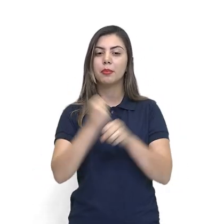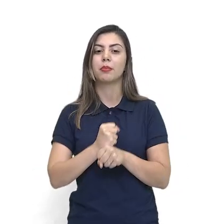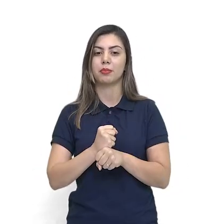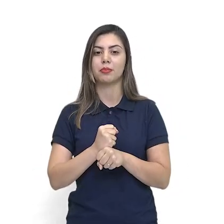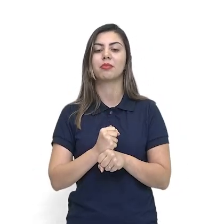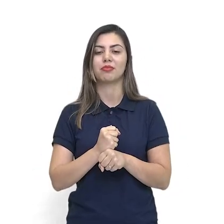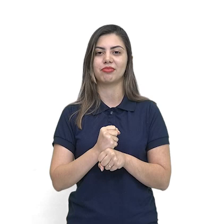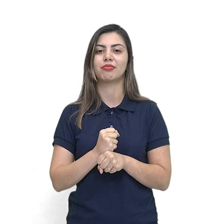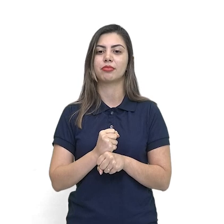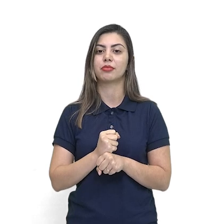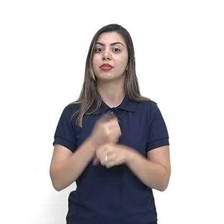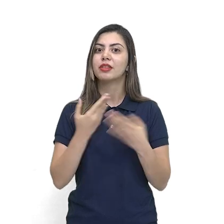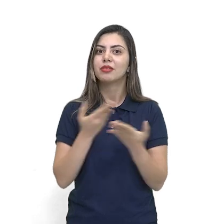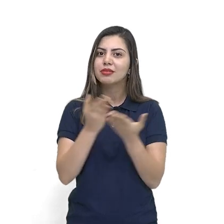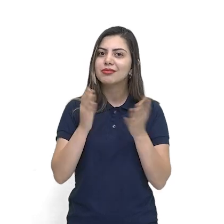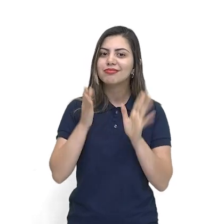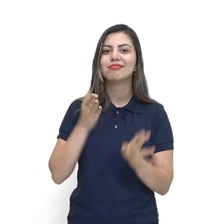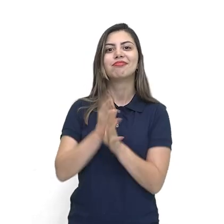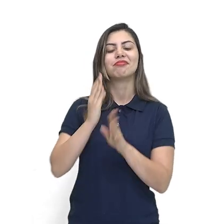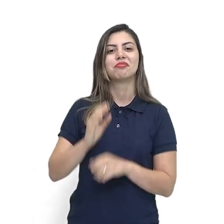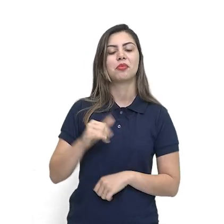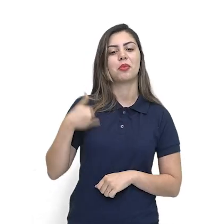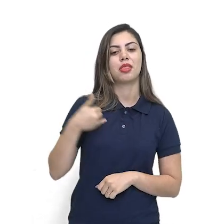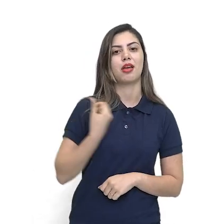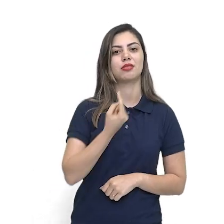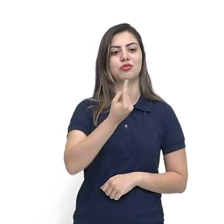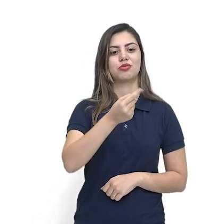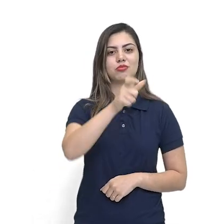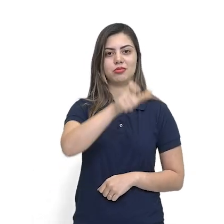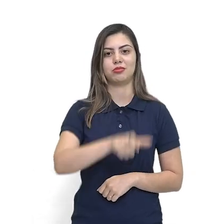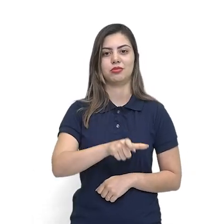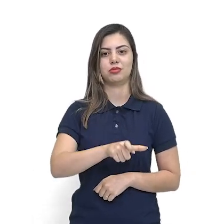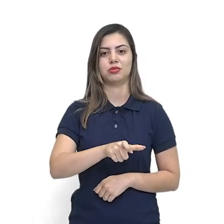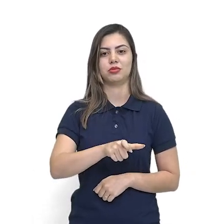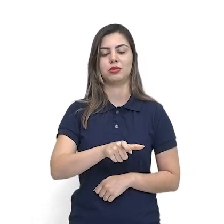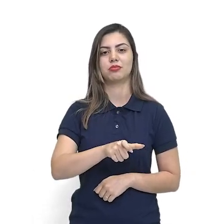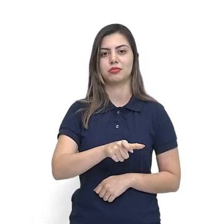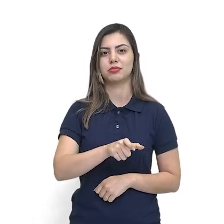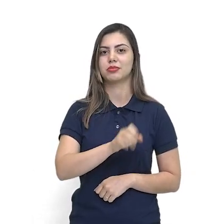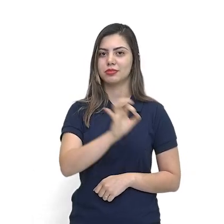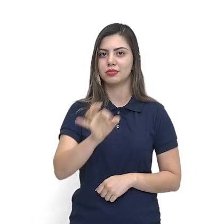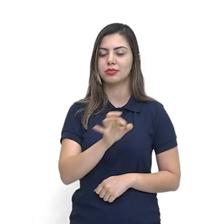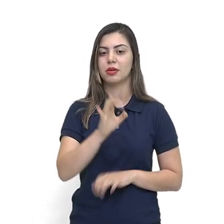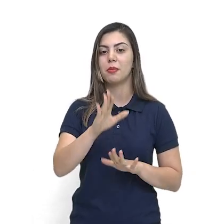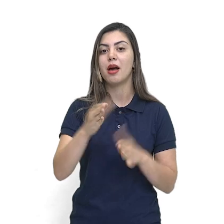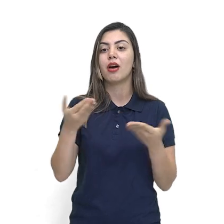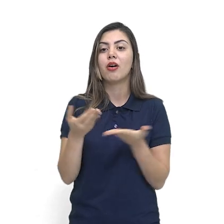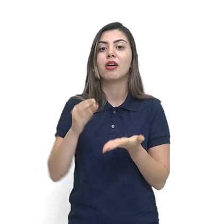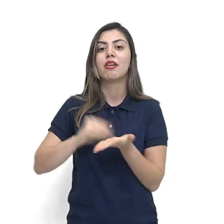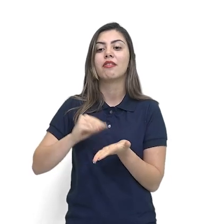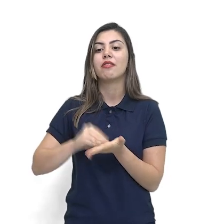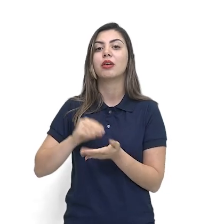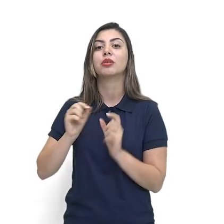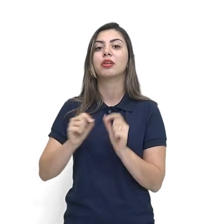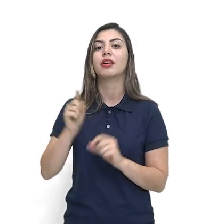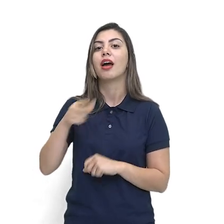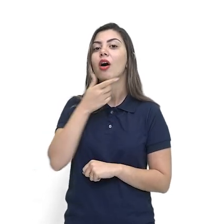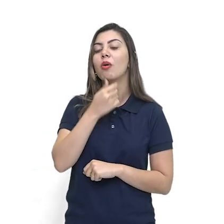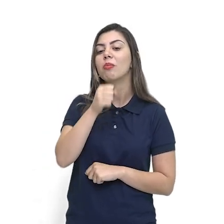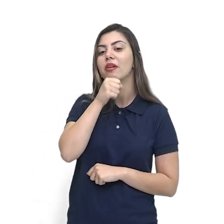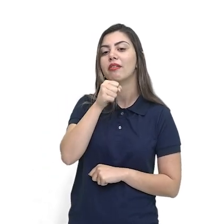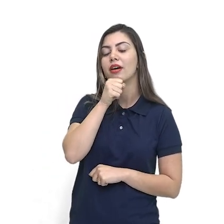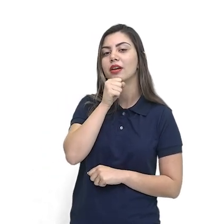já descobriu a idade de um. Para descobrir então a idade do avô, basta que você some esses 4